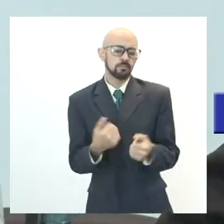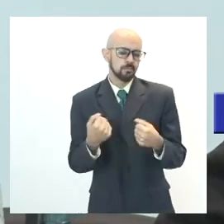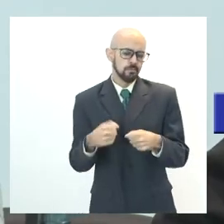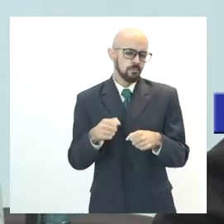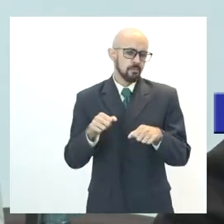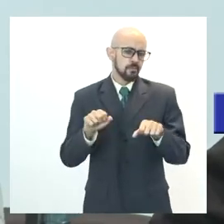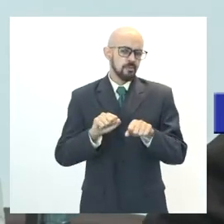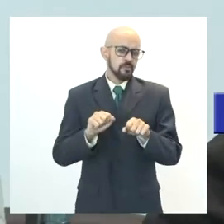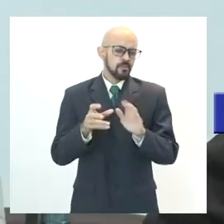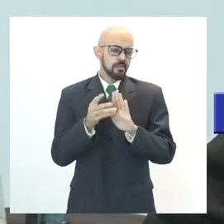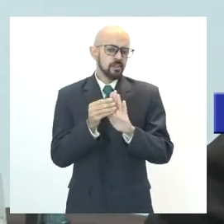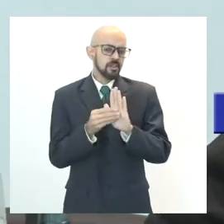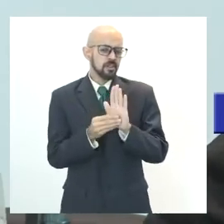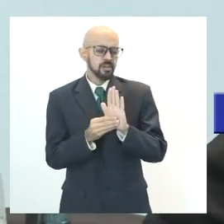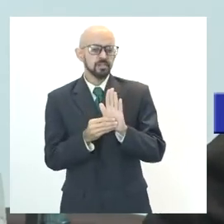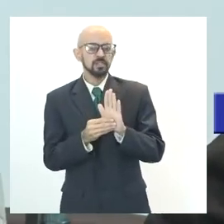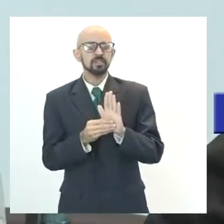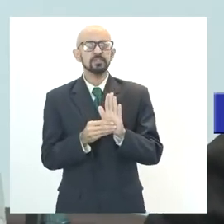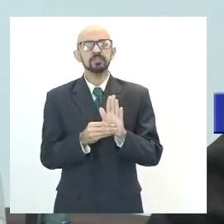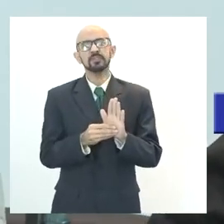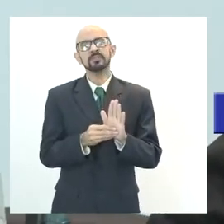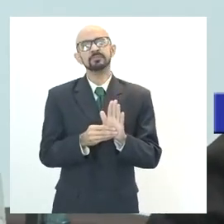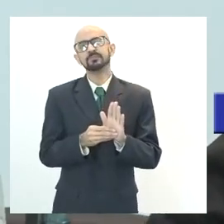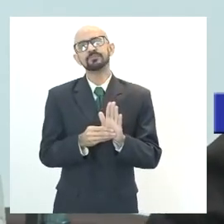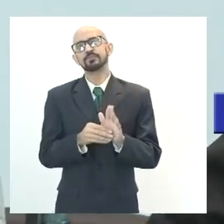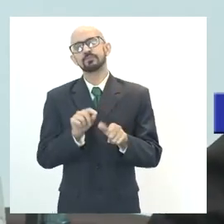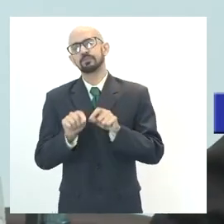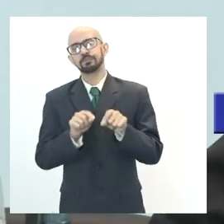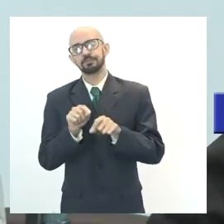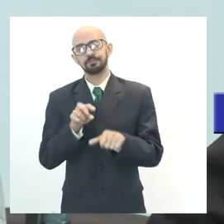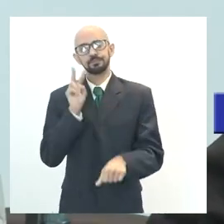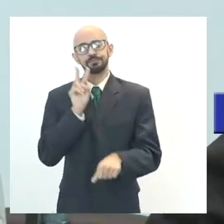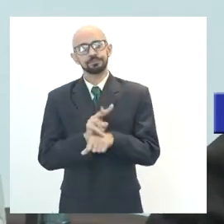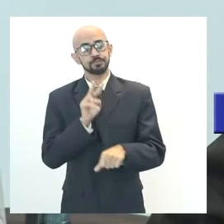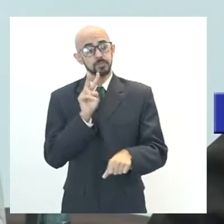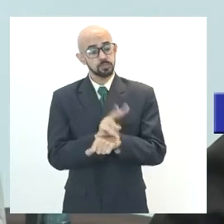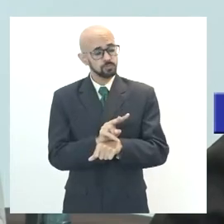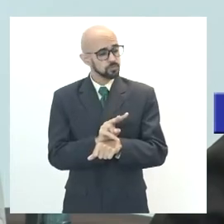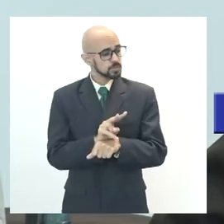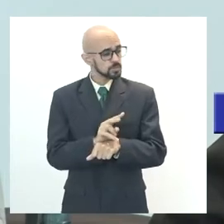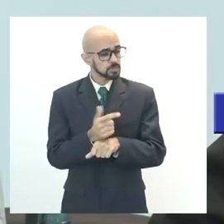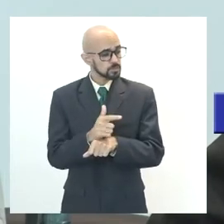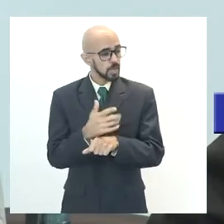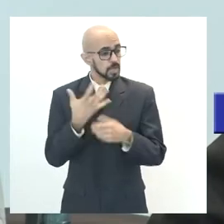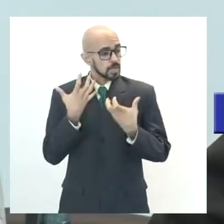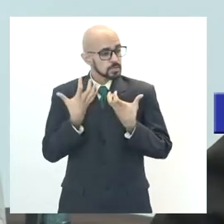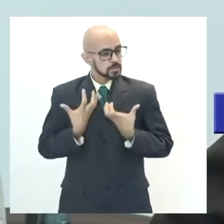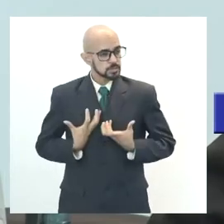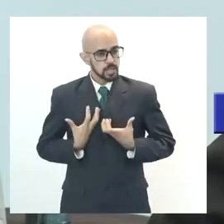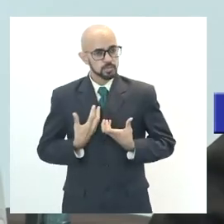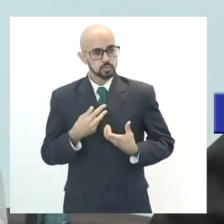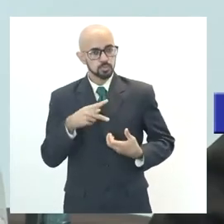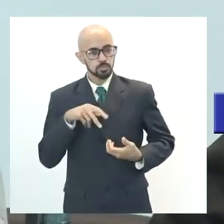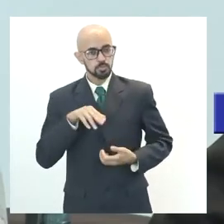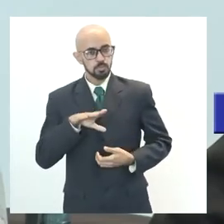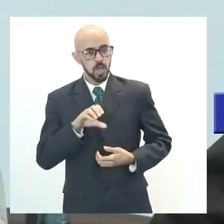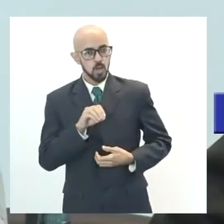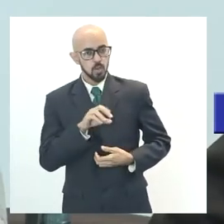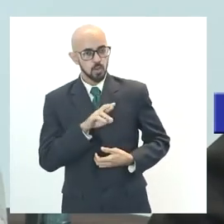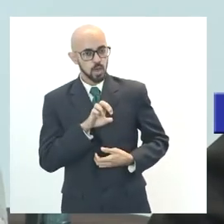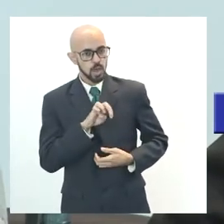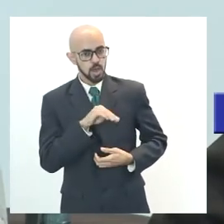ficar registrado é a defesa é imbatível do deputado Paulo Ramos